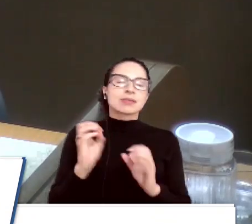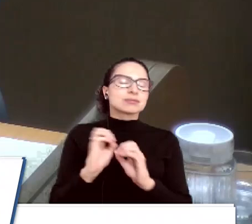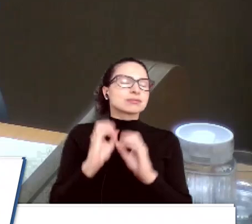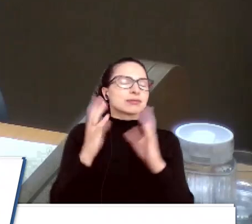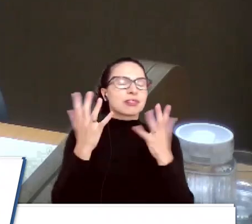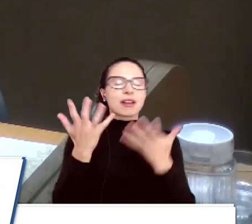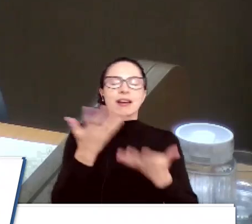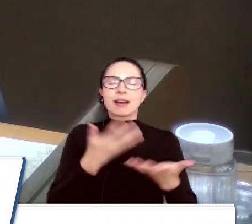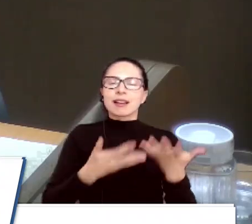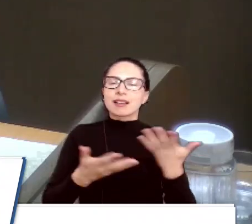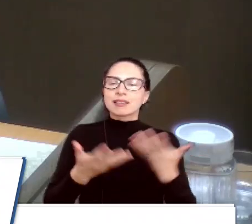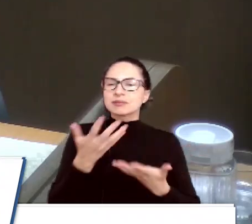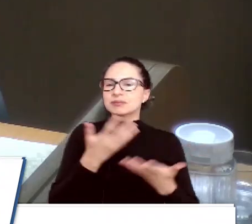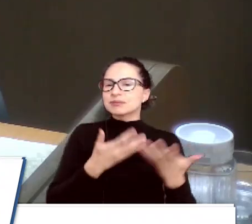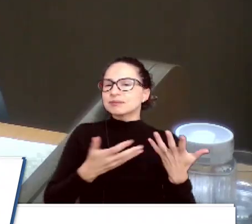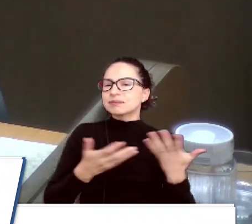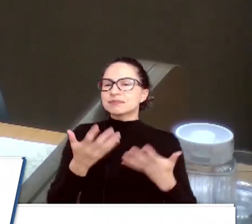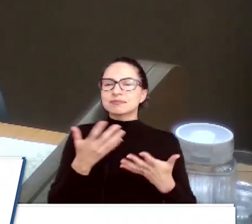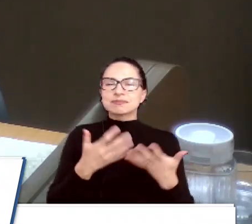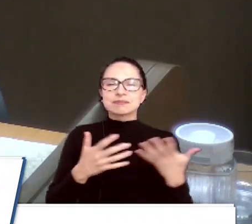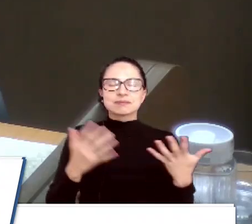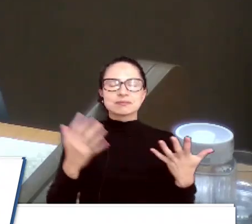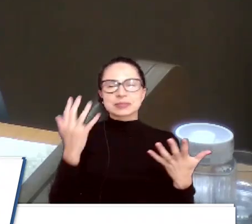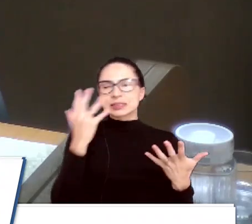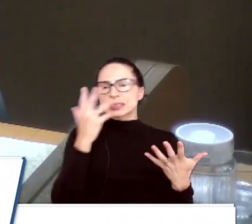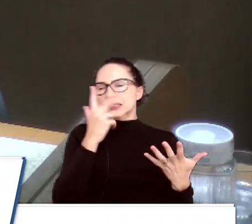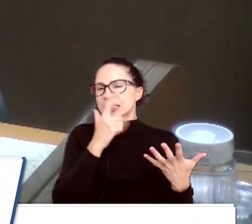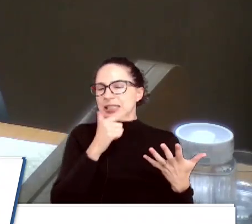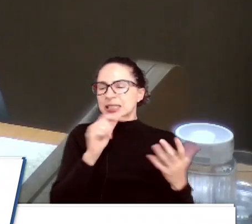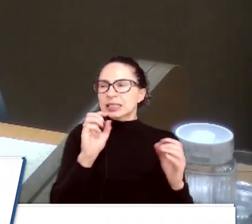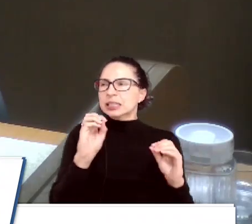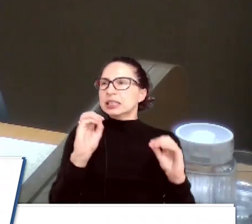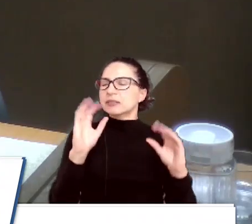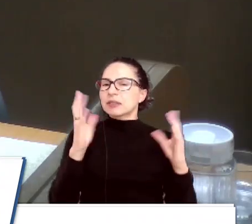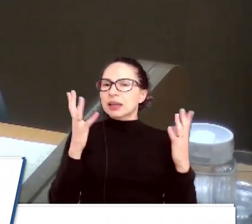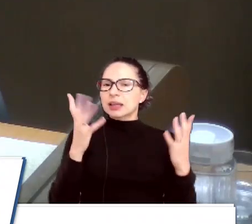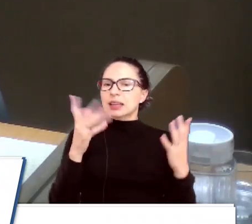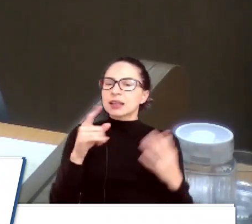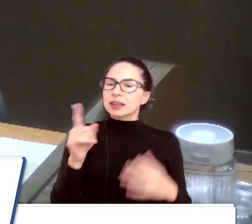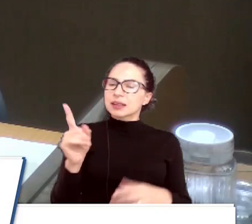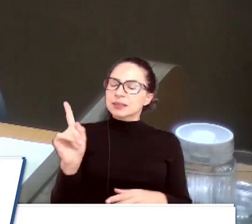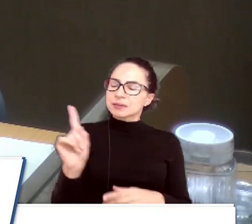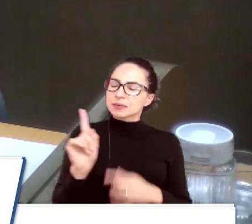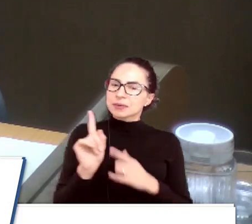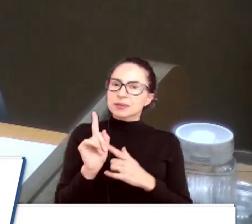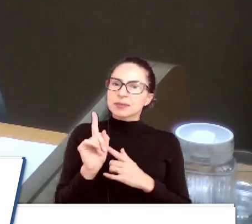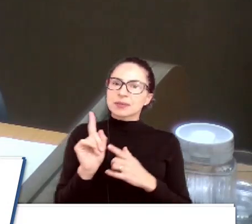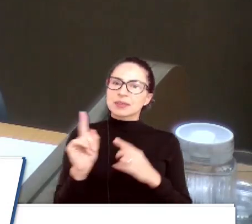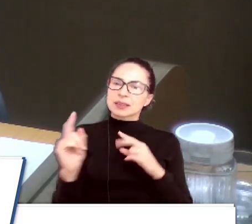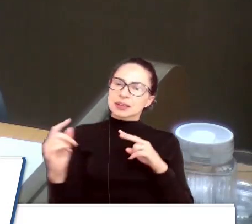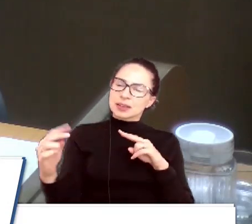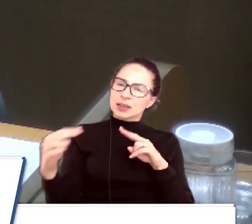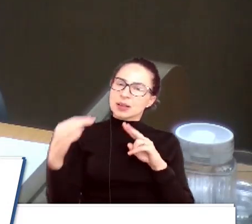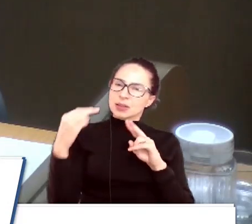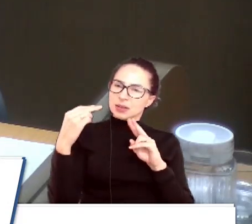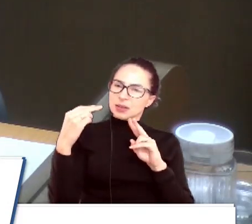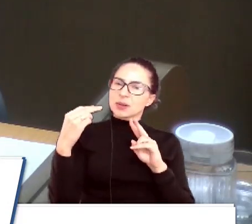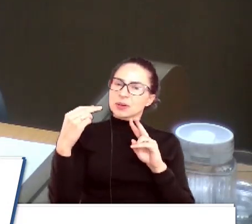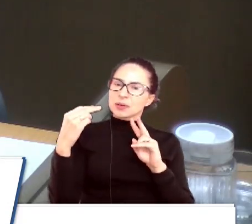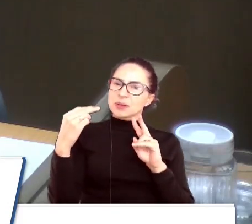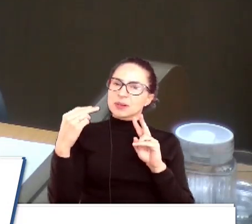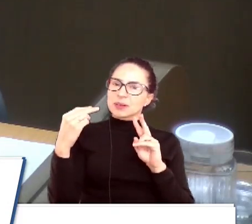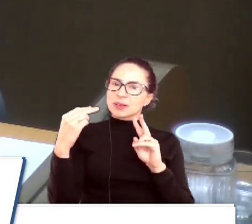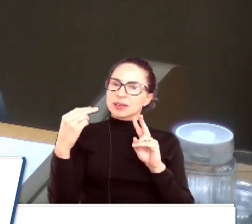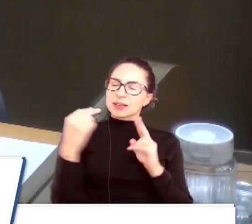naquela unção, coisa mais linda estava a festa, a senhora simplesmente olhou para mim,